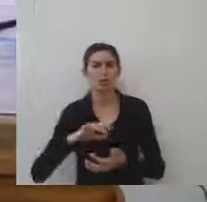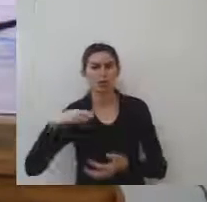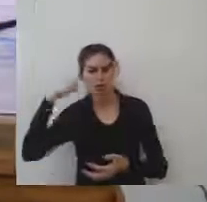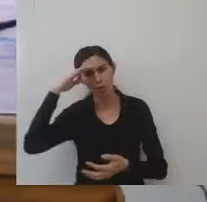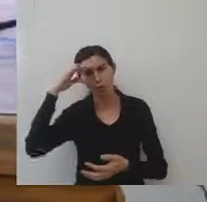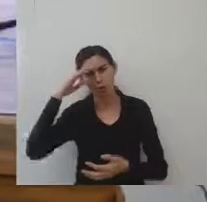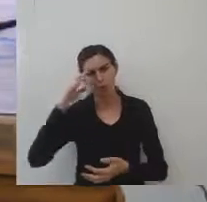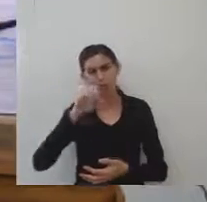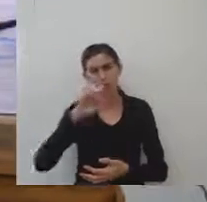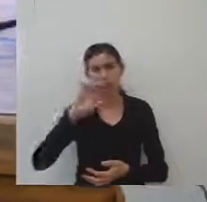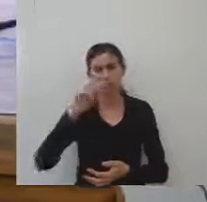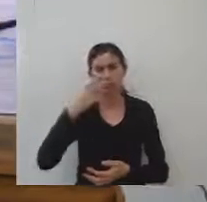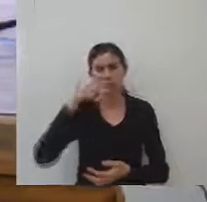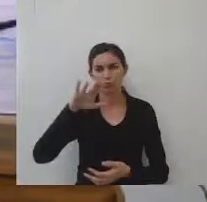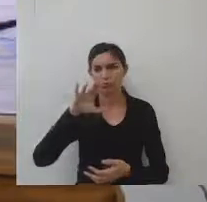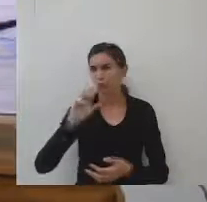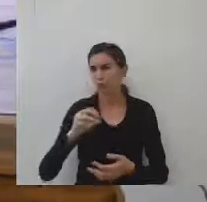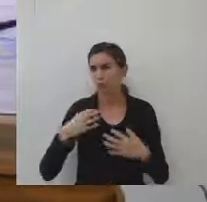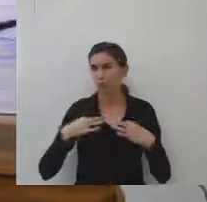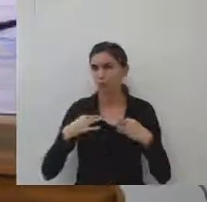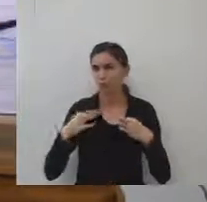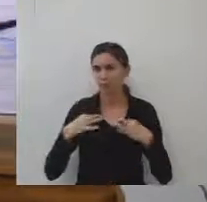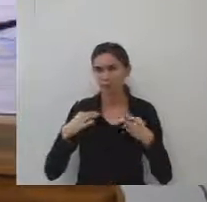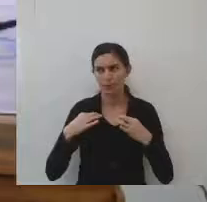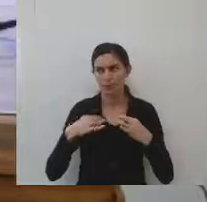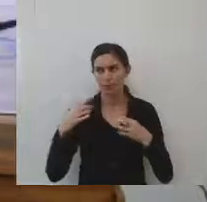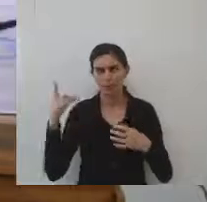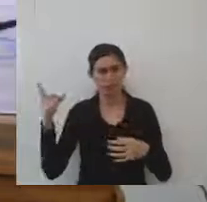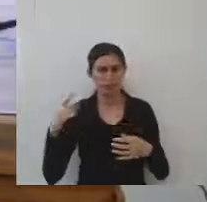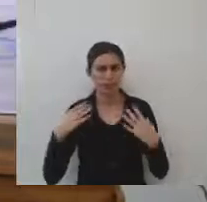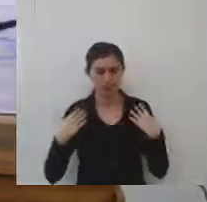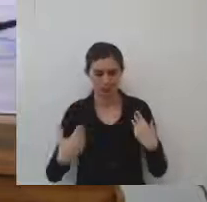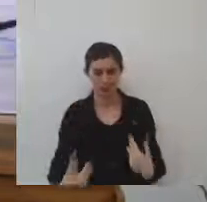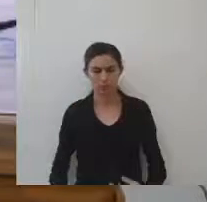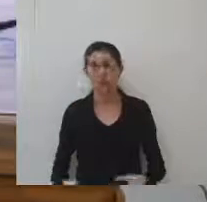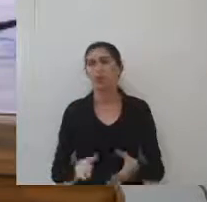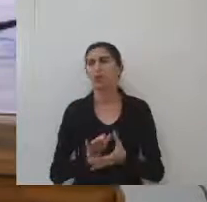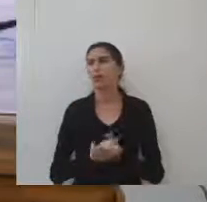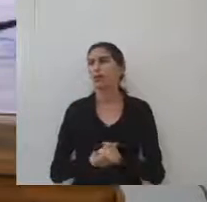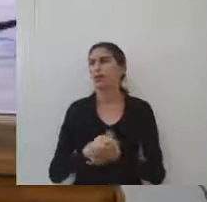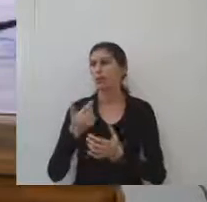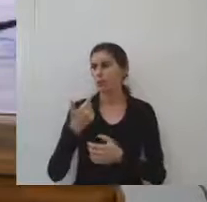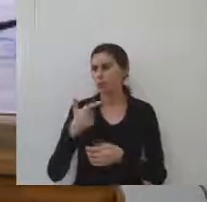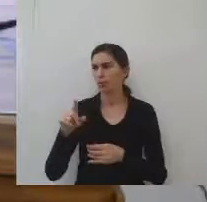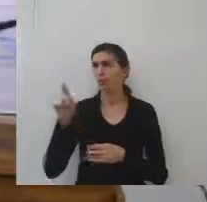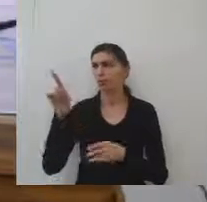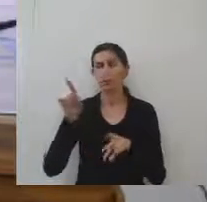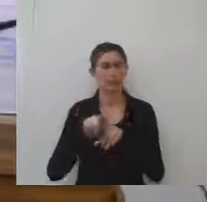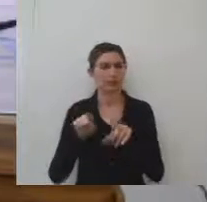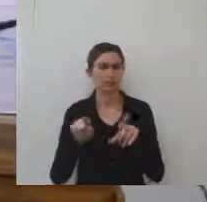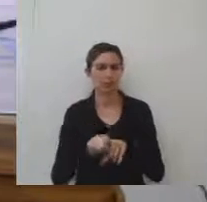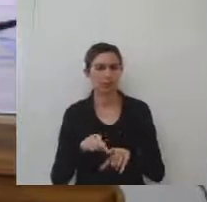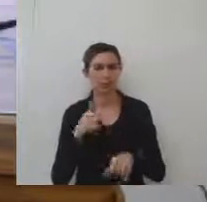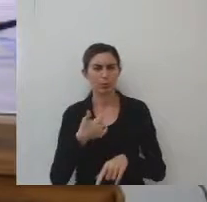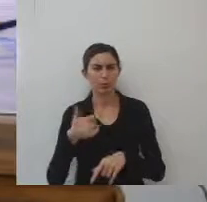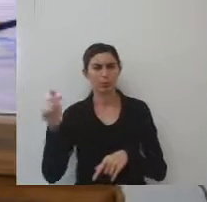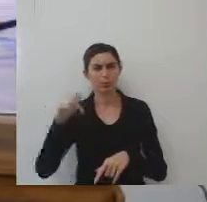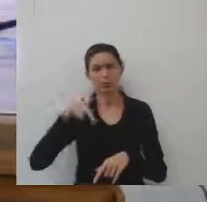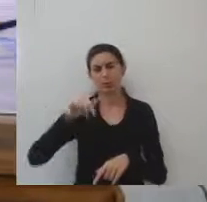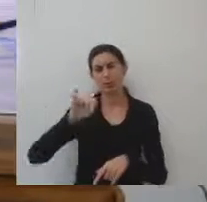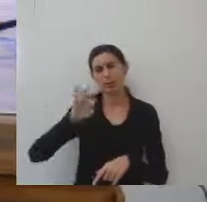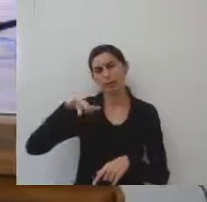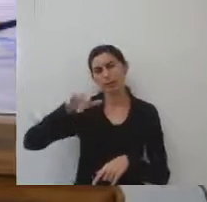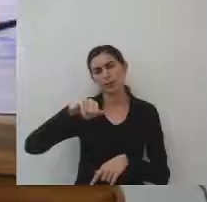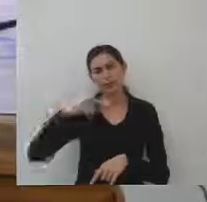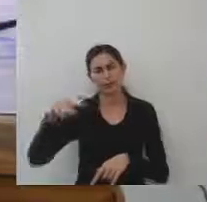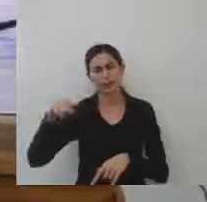chumbo, pela própria vestimenta do bailarino, né? E a gente tem também outra patinação